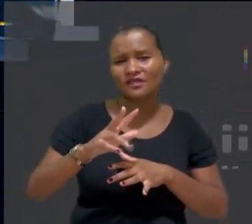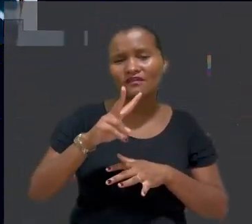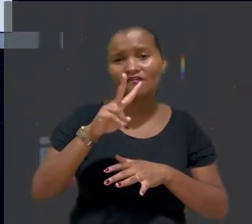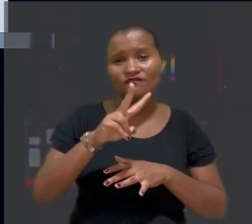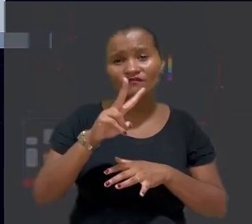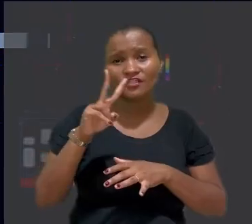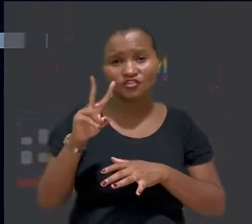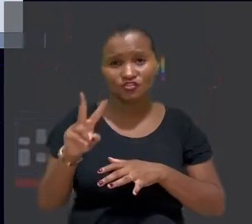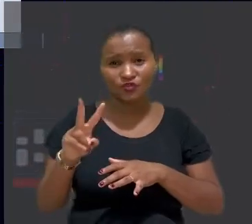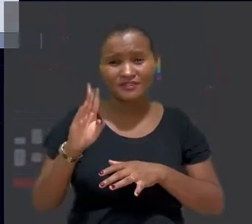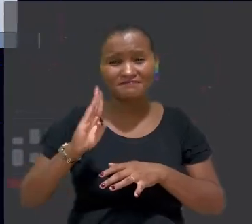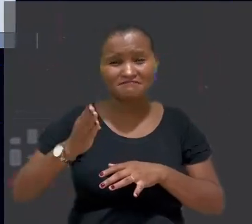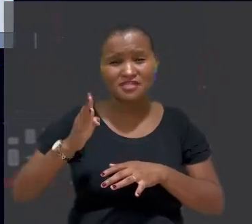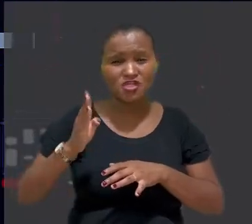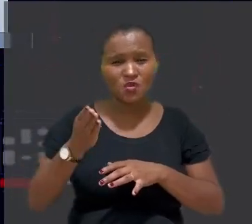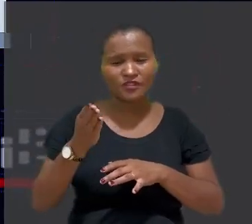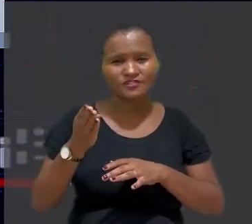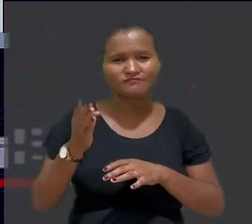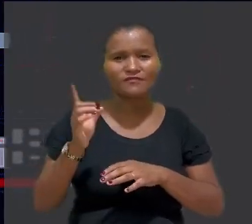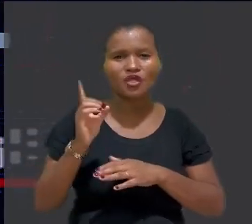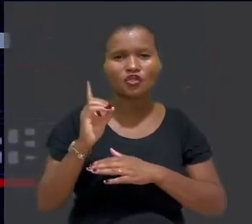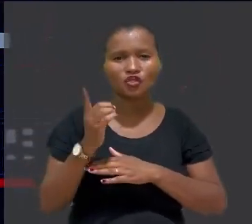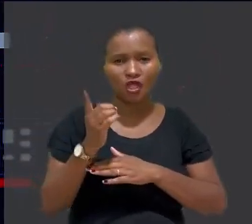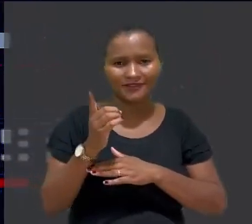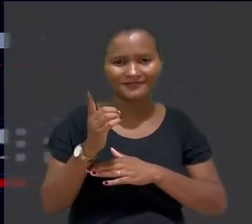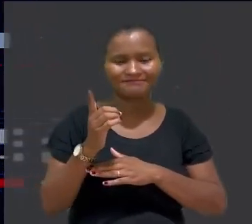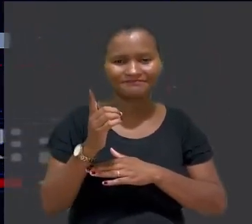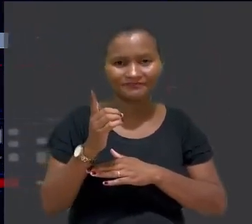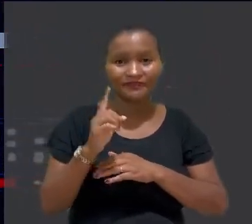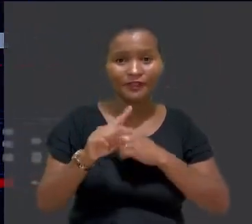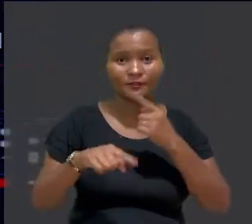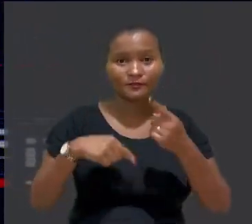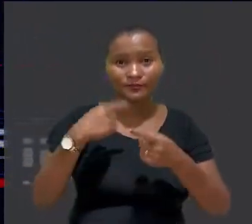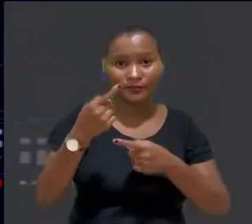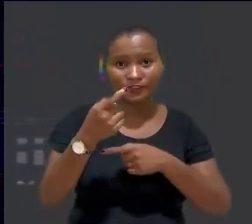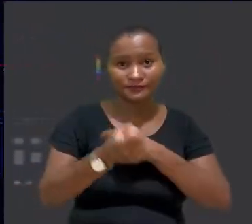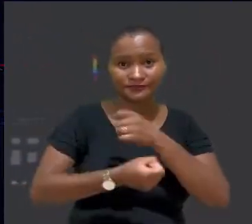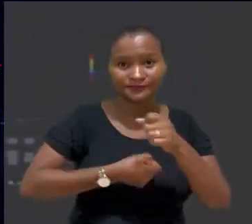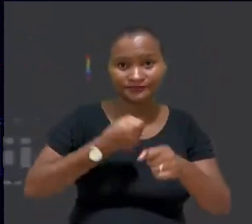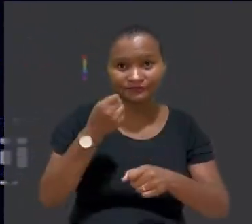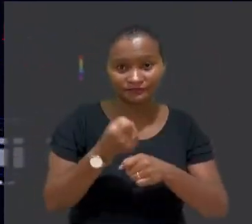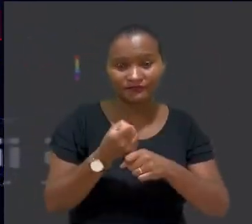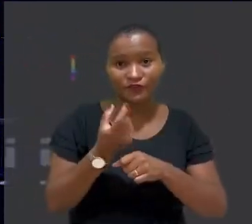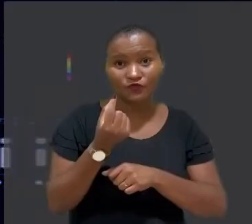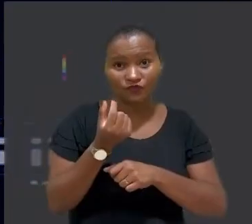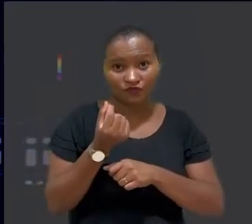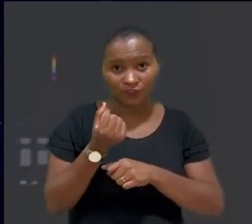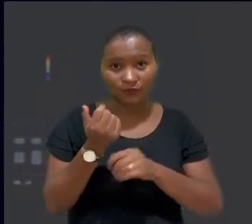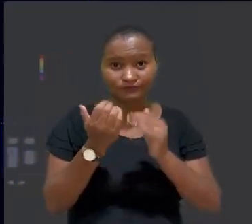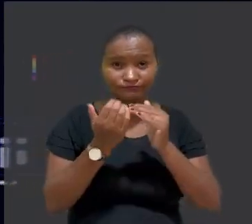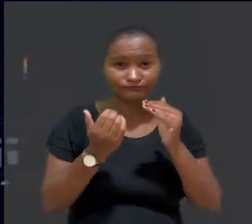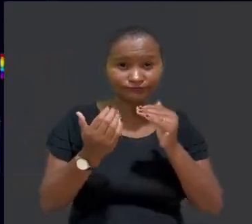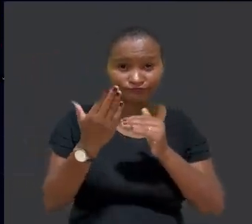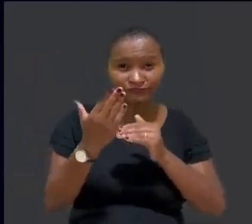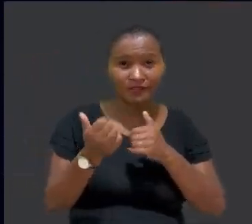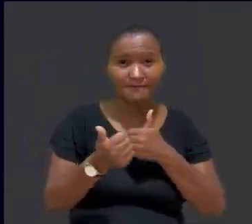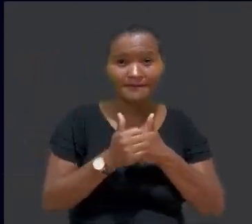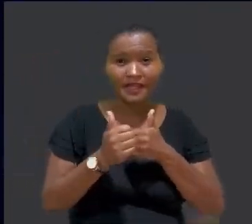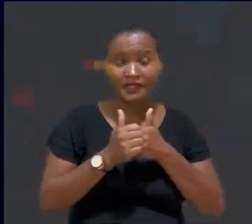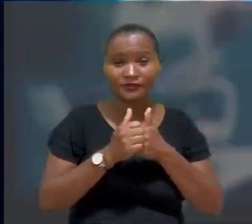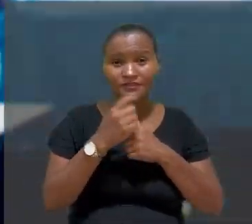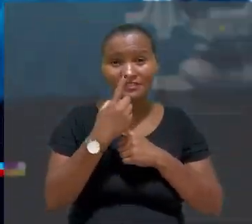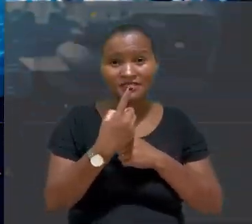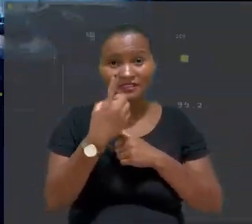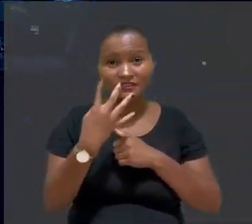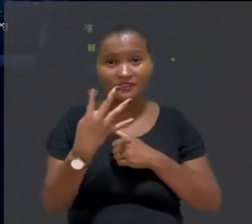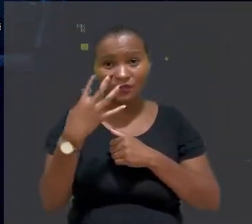aproximadamente 22 bilhões de dólares. Na próxima década, esse valor vai chegar próximo